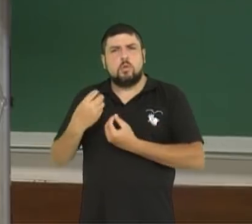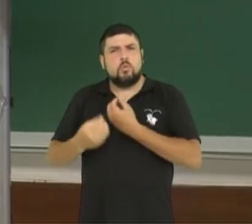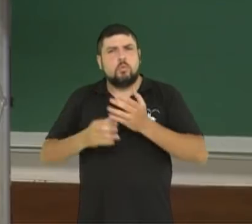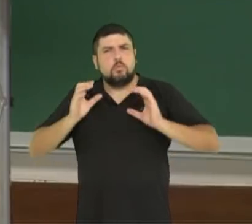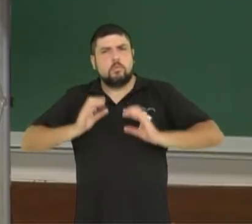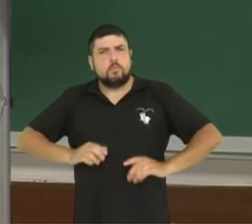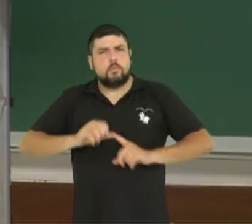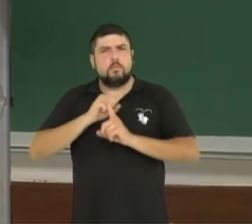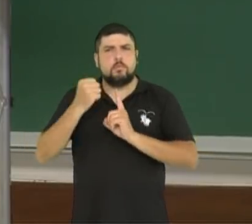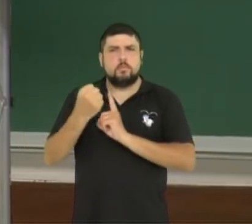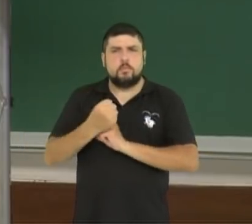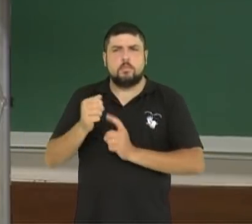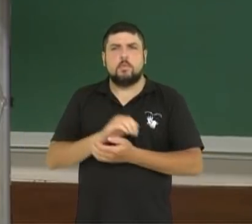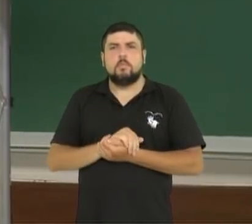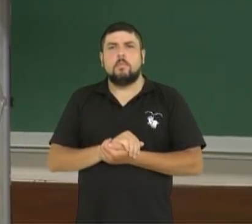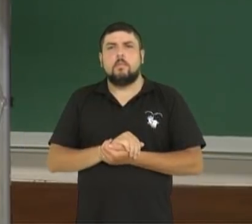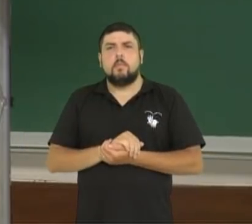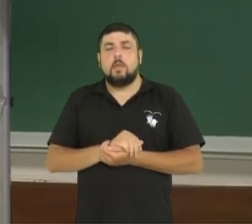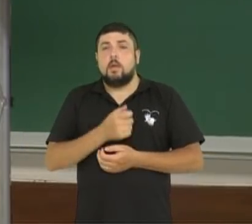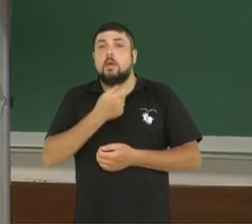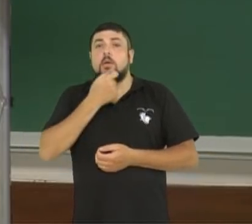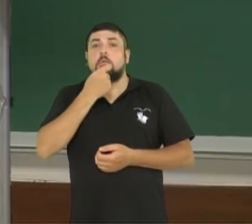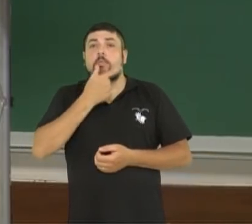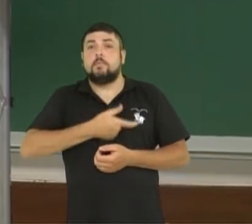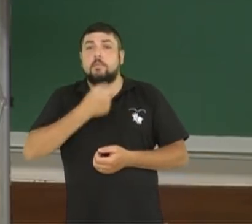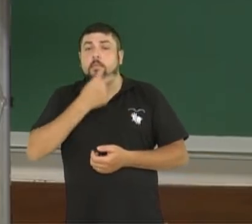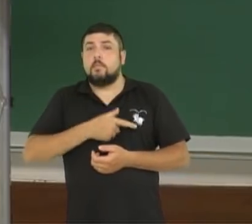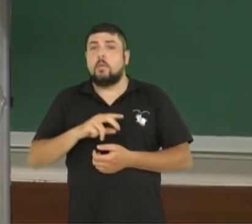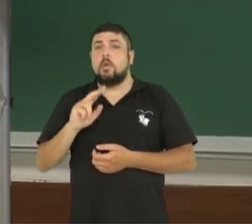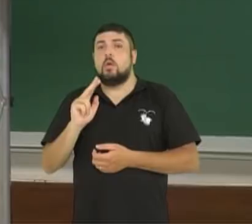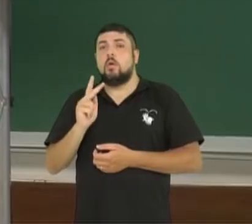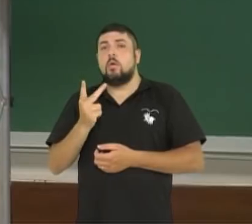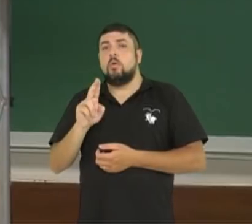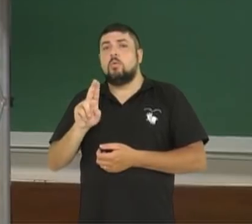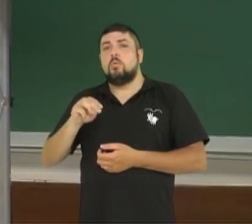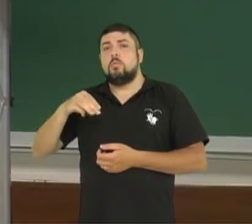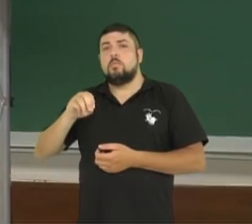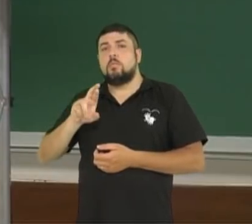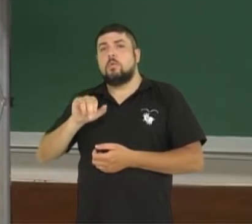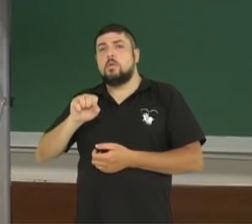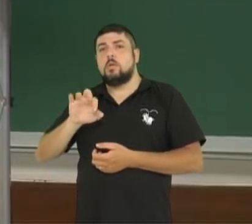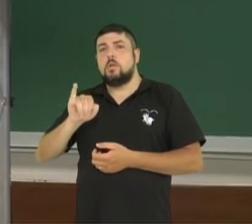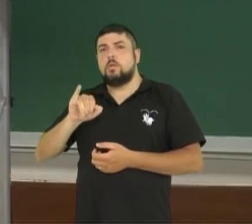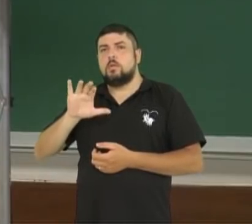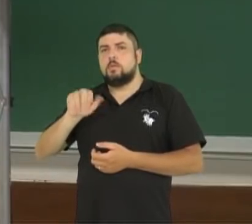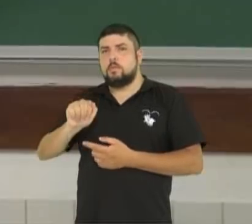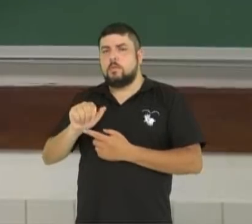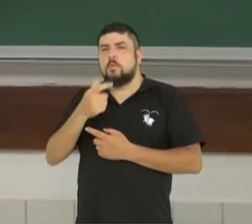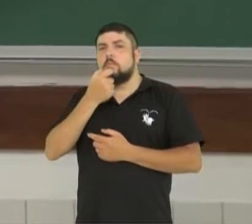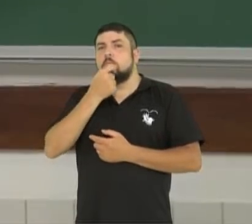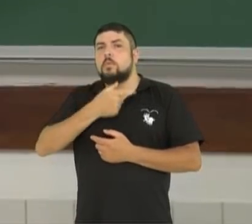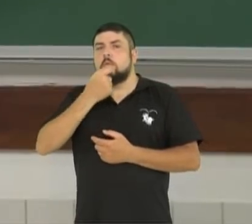sociedade. E a crônica humorística, né, como a própria palavra sugere, ela permite a